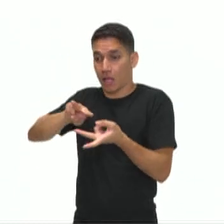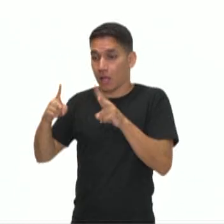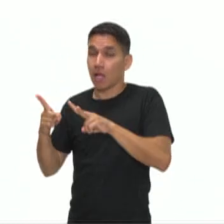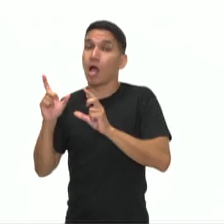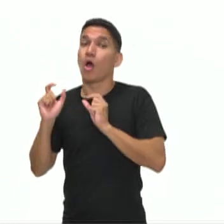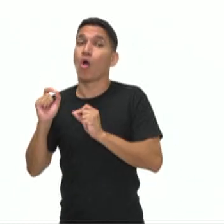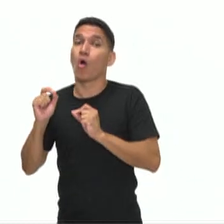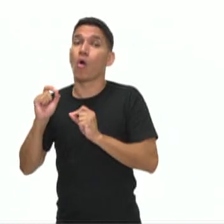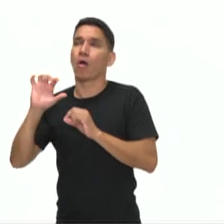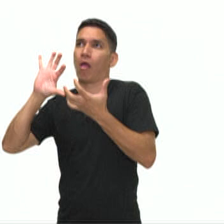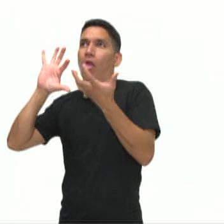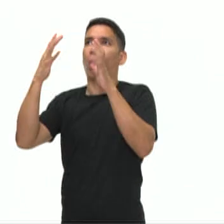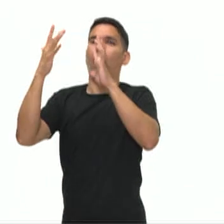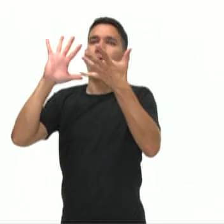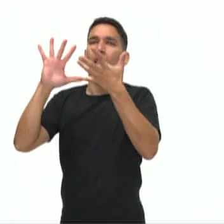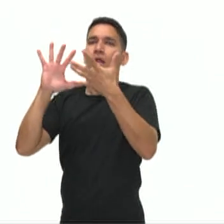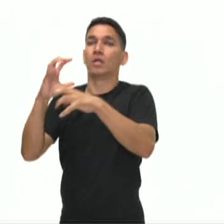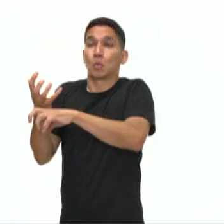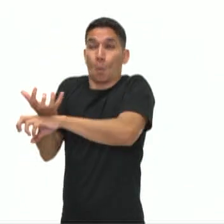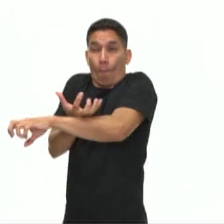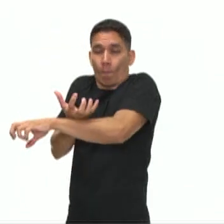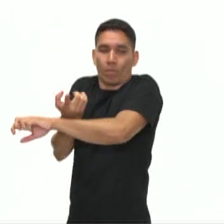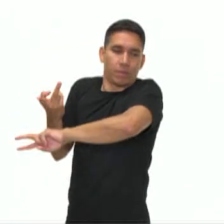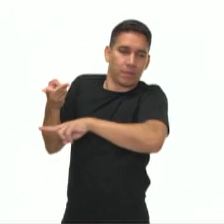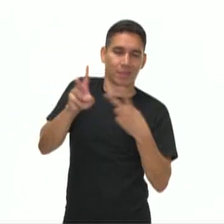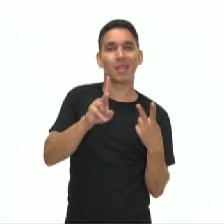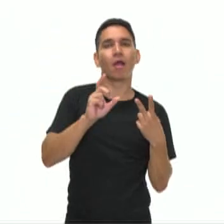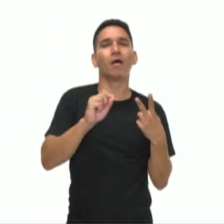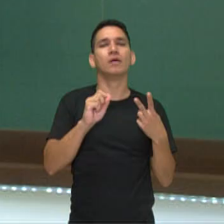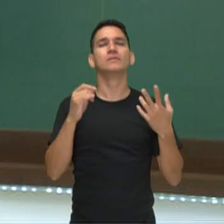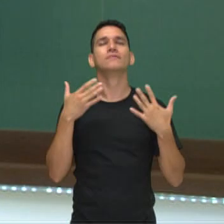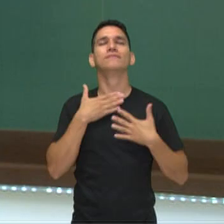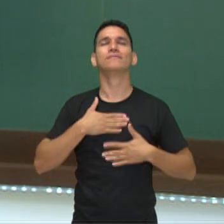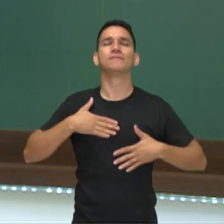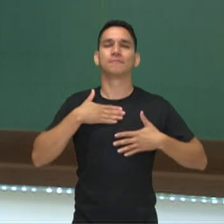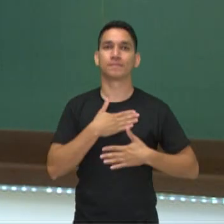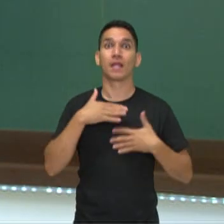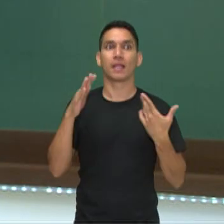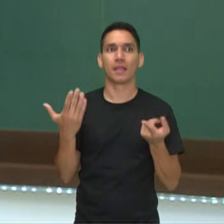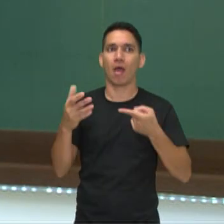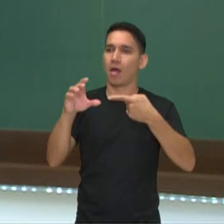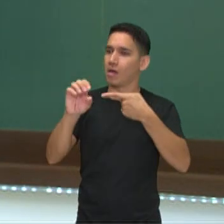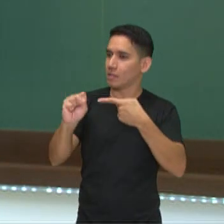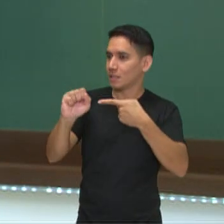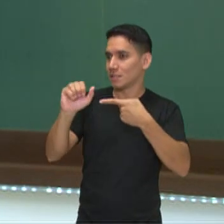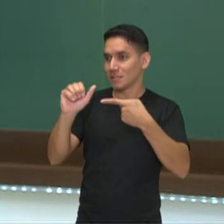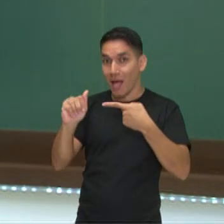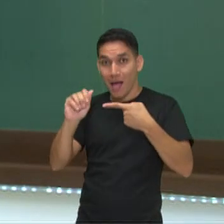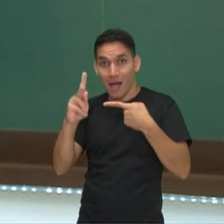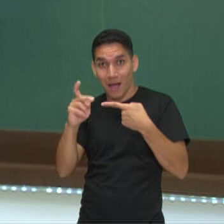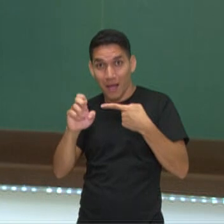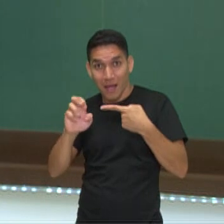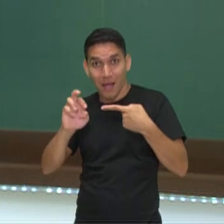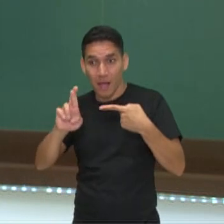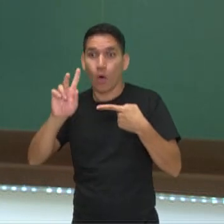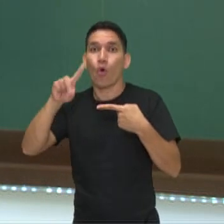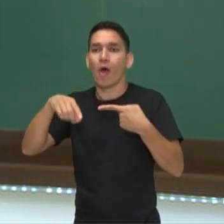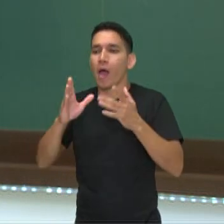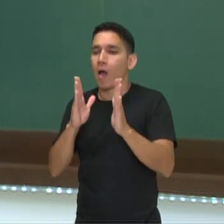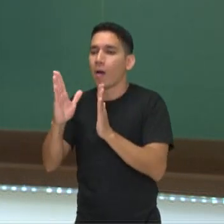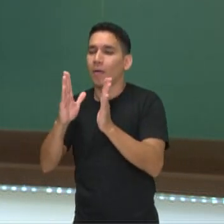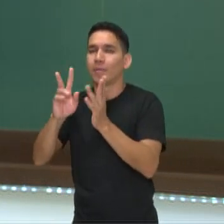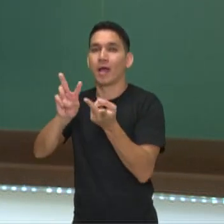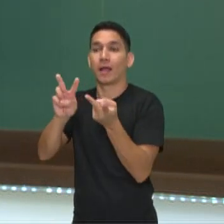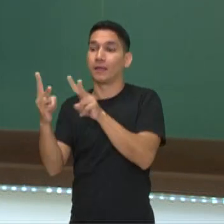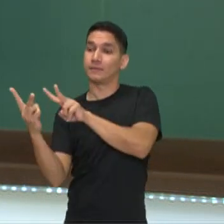clima árido do deserto e o tropical. Então, o Sahel, ele vai ser a transição, ou seja, tem ali o deserto,